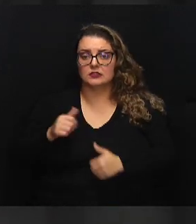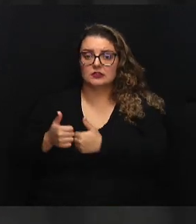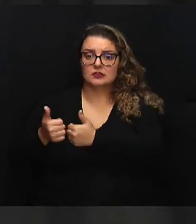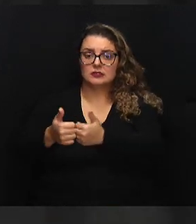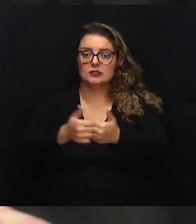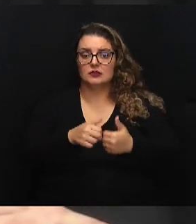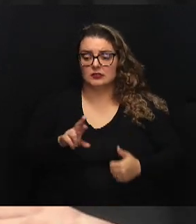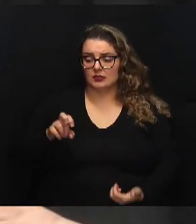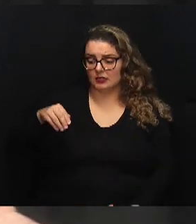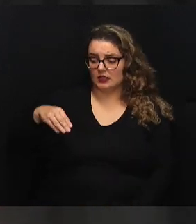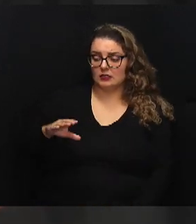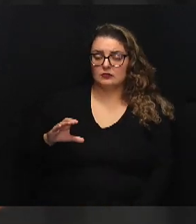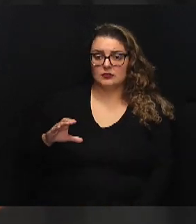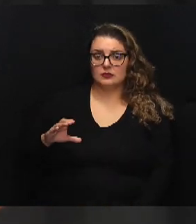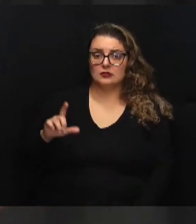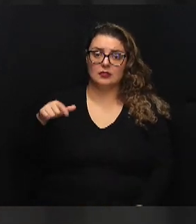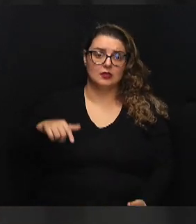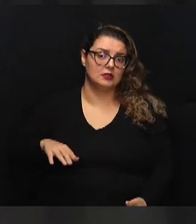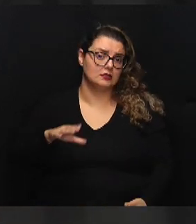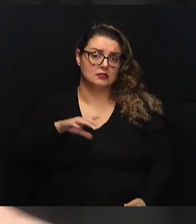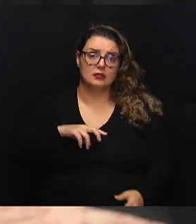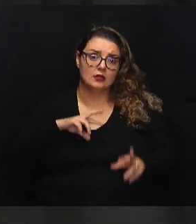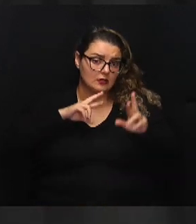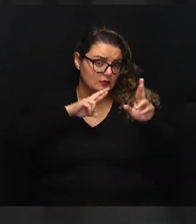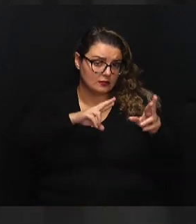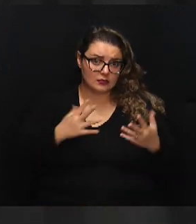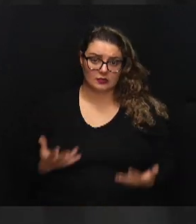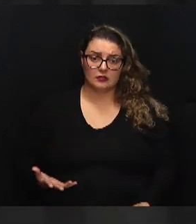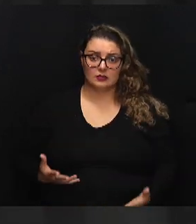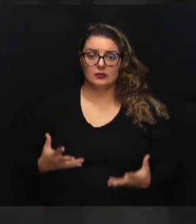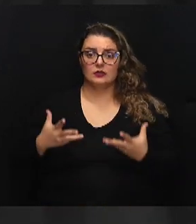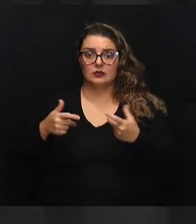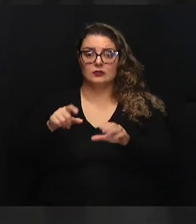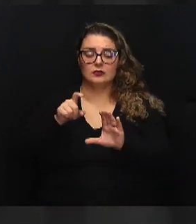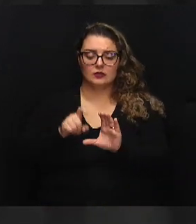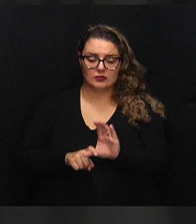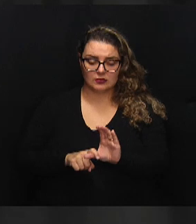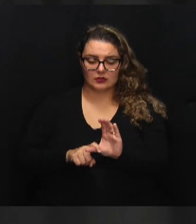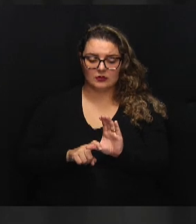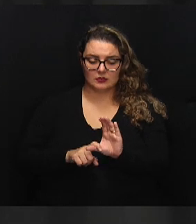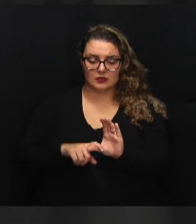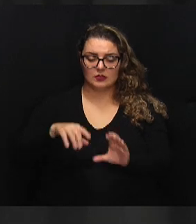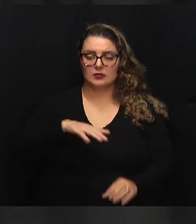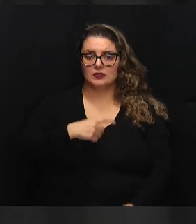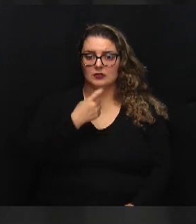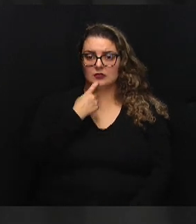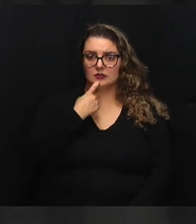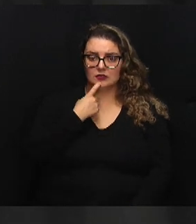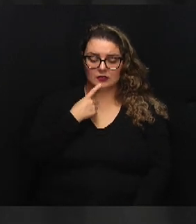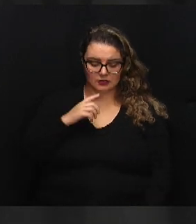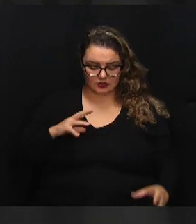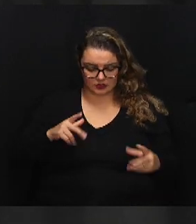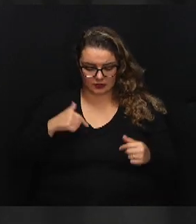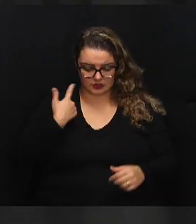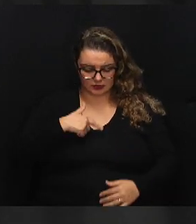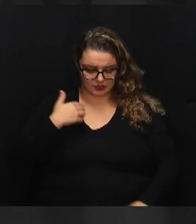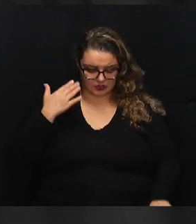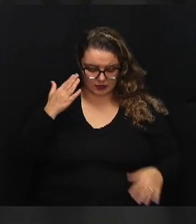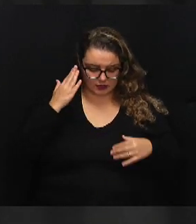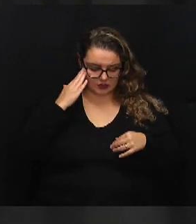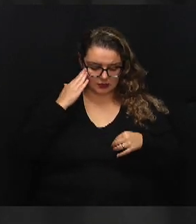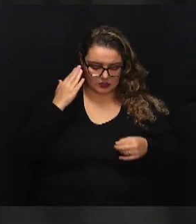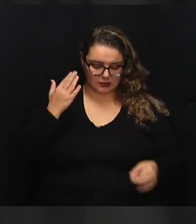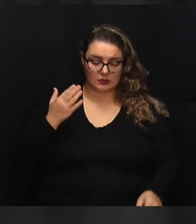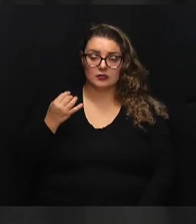metropolitana são cidades dormitórios, sim, entendeu? Que todos dependem de Campinas, todos nós sabemos disso. Tanto é que